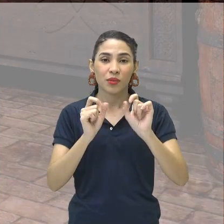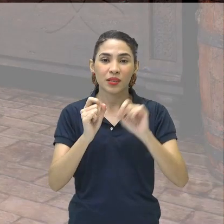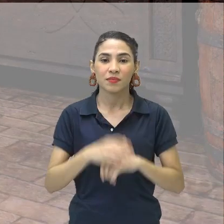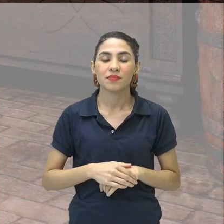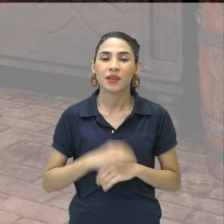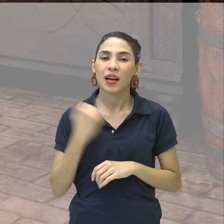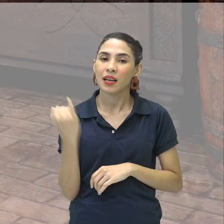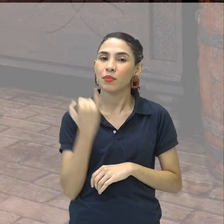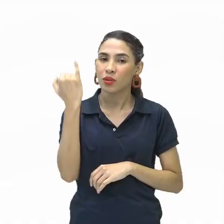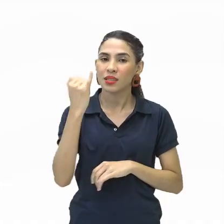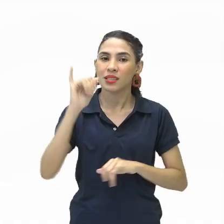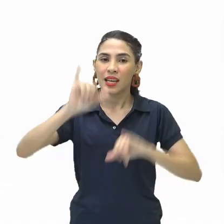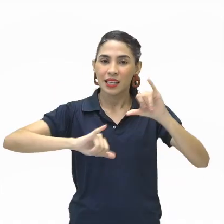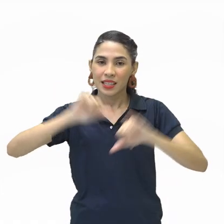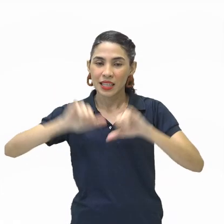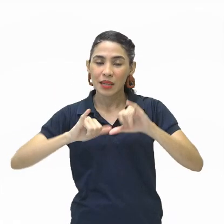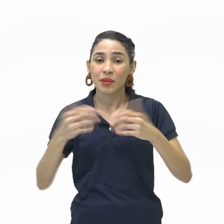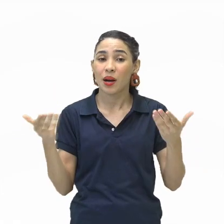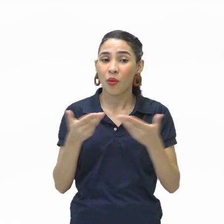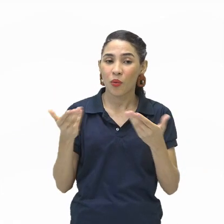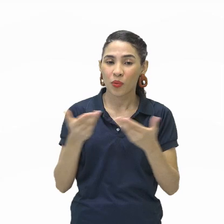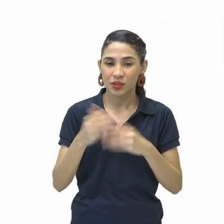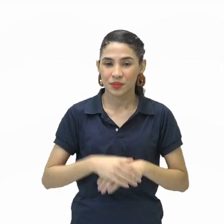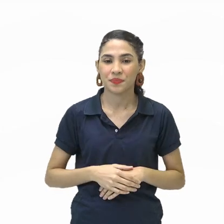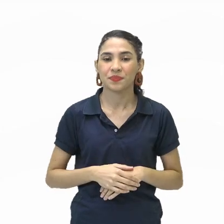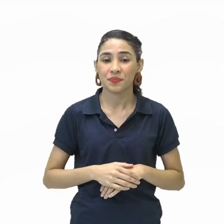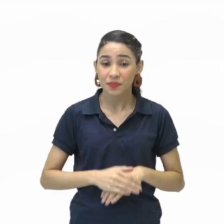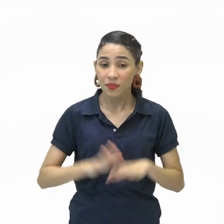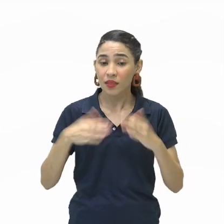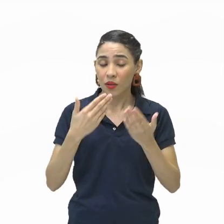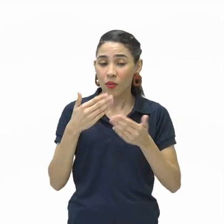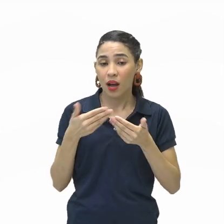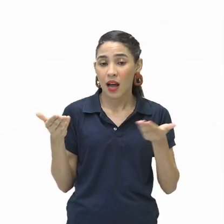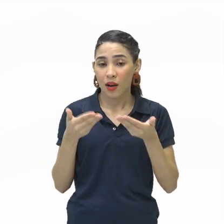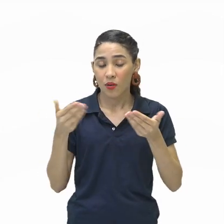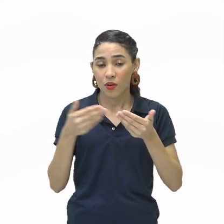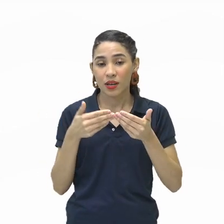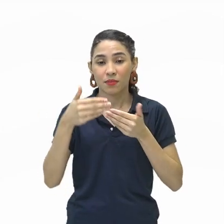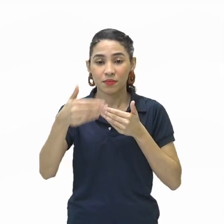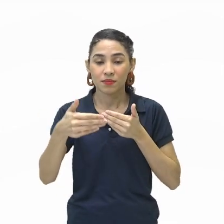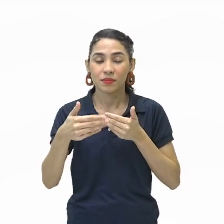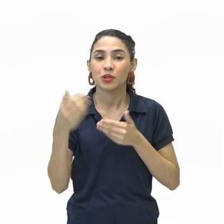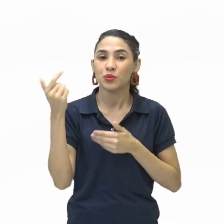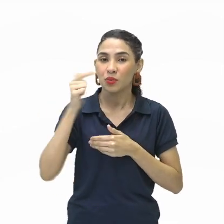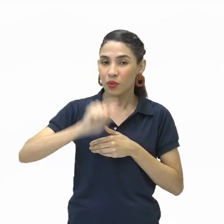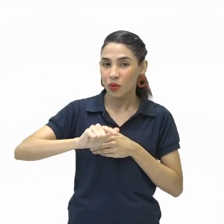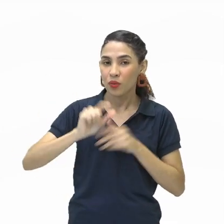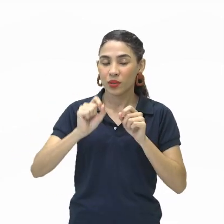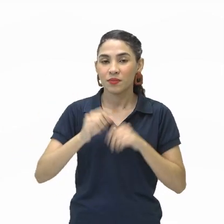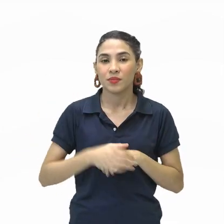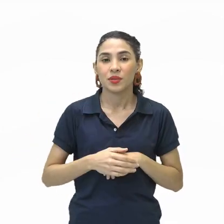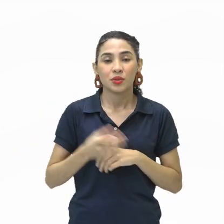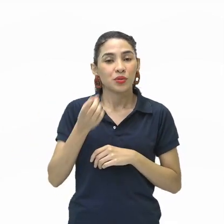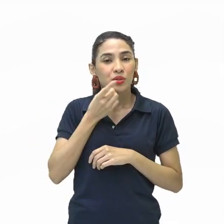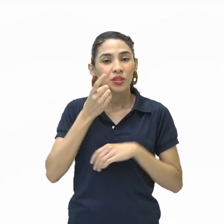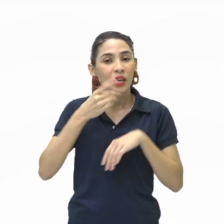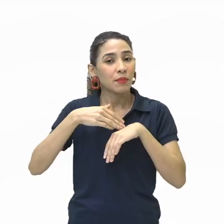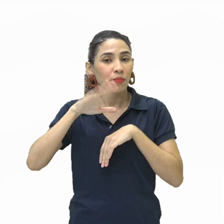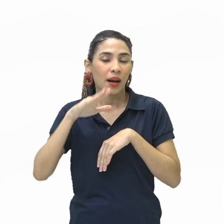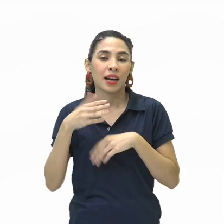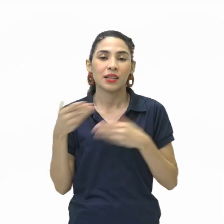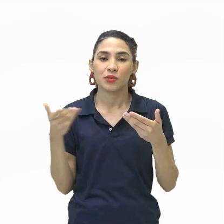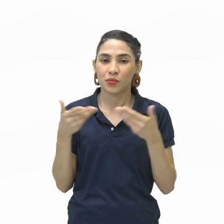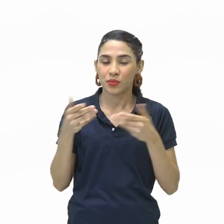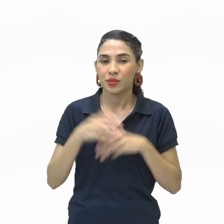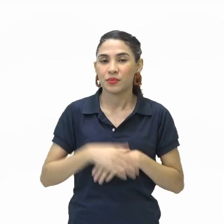sobre a importância da química nos dias atuais, né? Então, a gente agora vai trazer vocês novamente para os dias mais atuais,